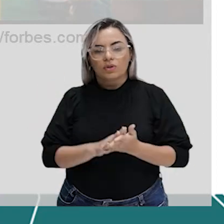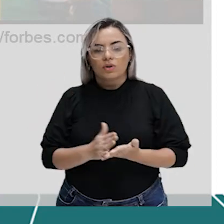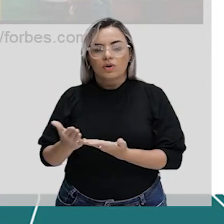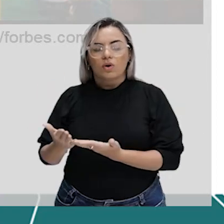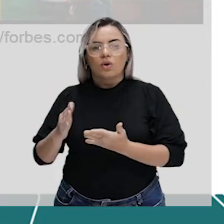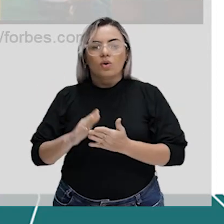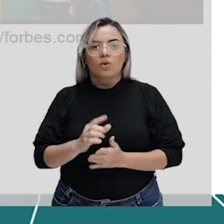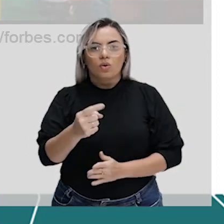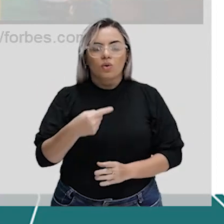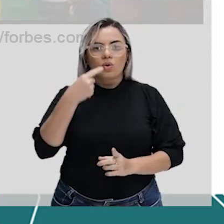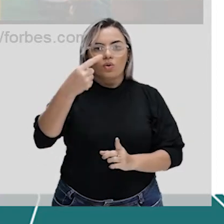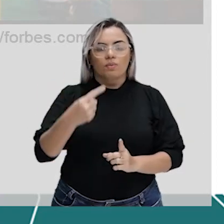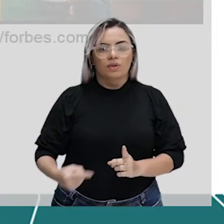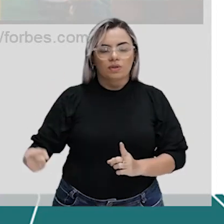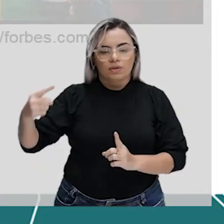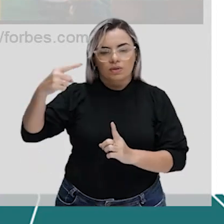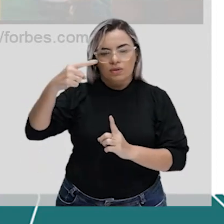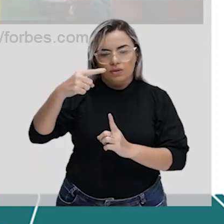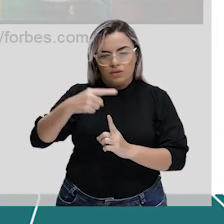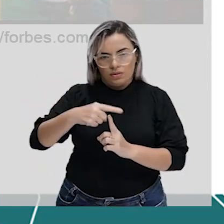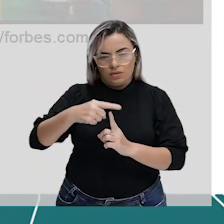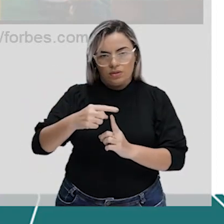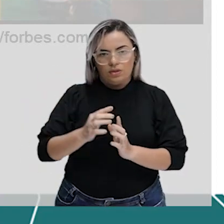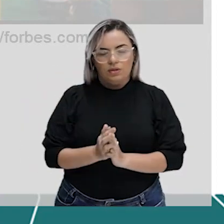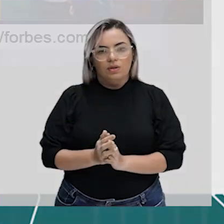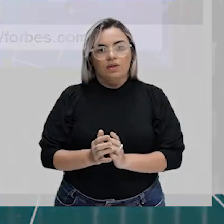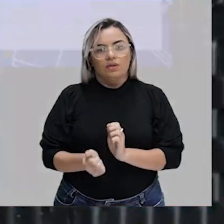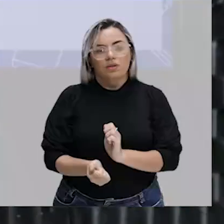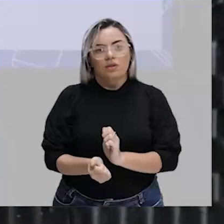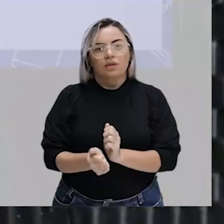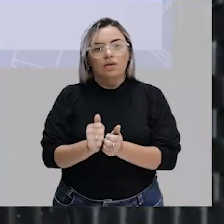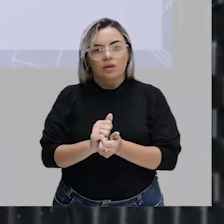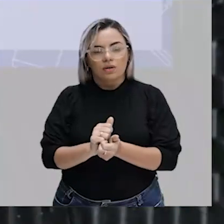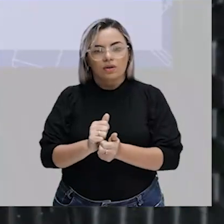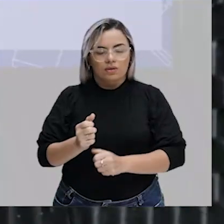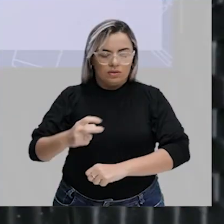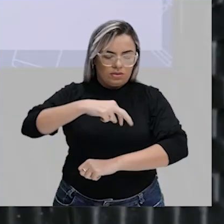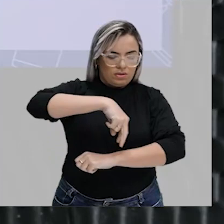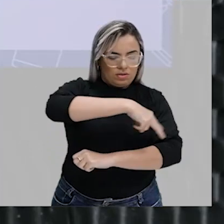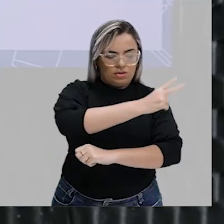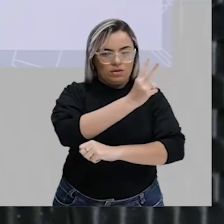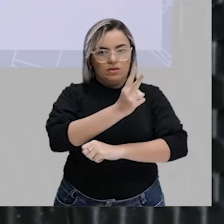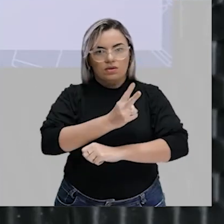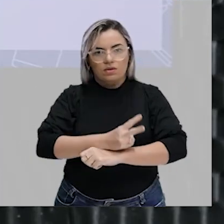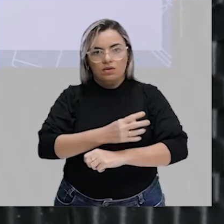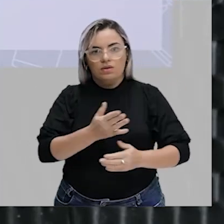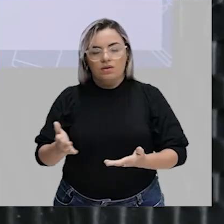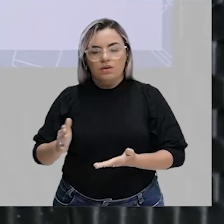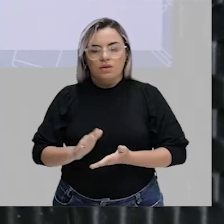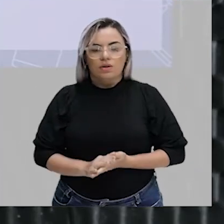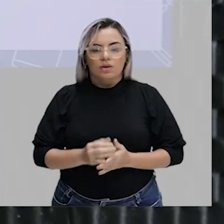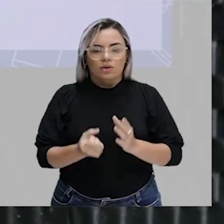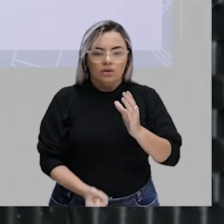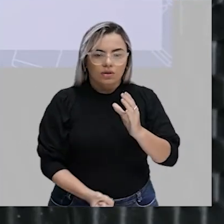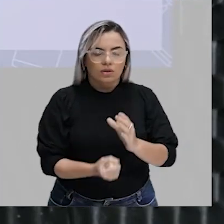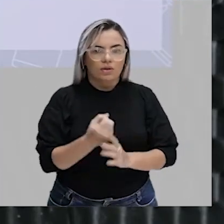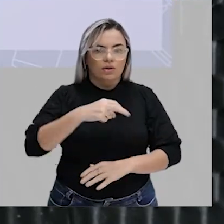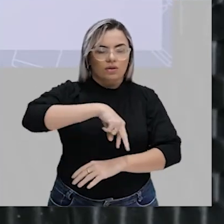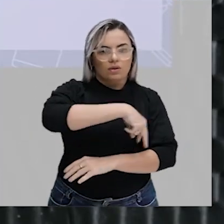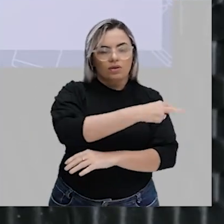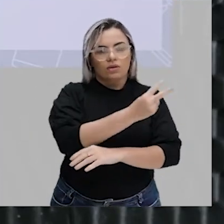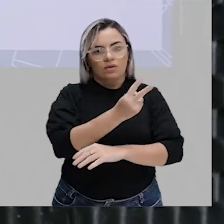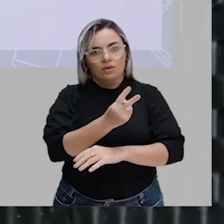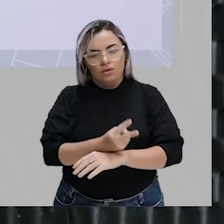modalidades esportivas da ginástica, eu já falo para vocês que a ginástica, quando ela surge, que surge de